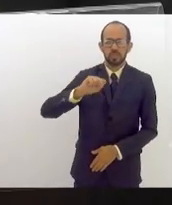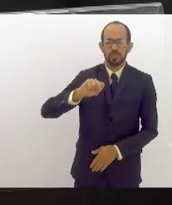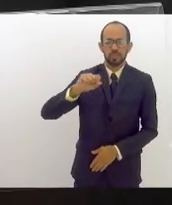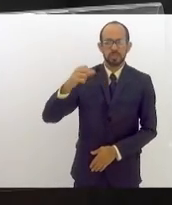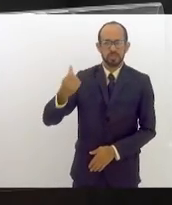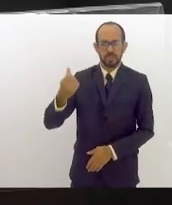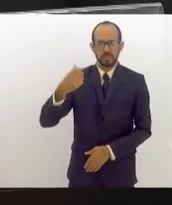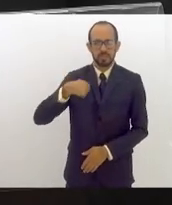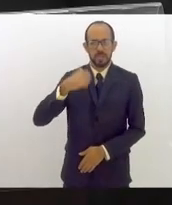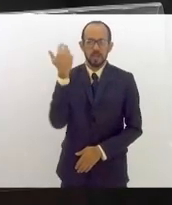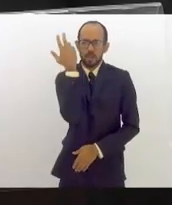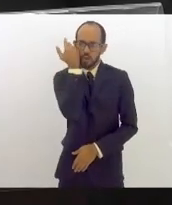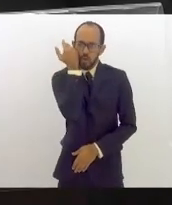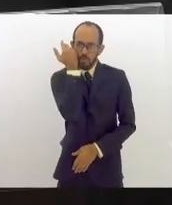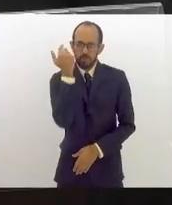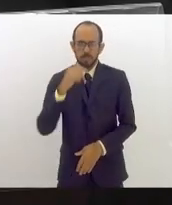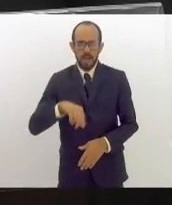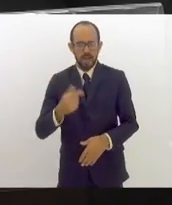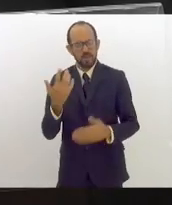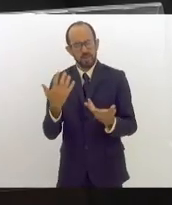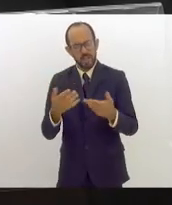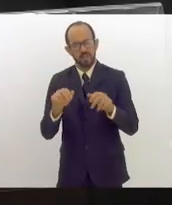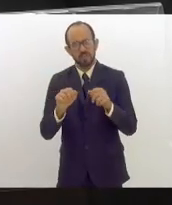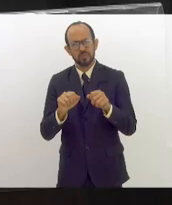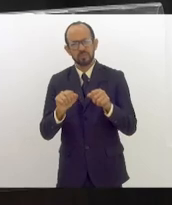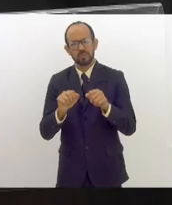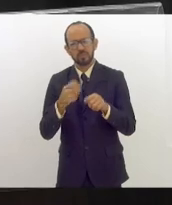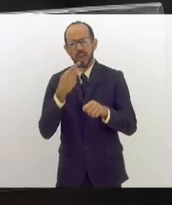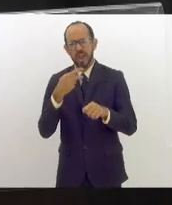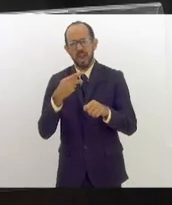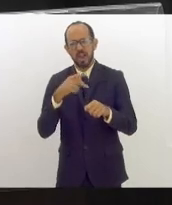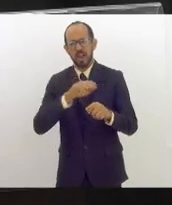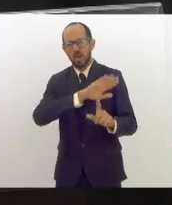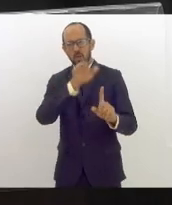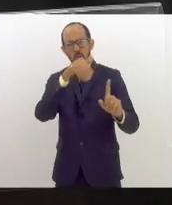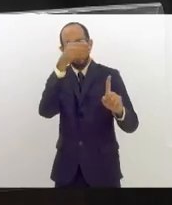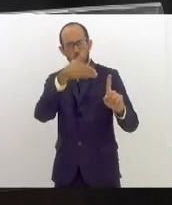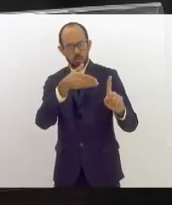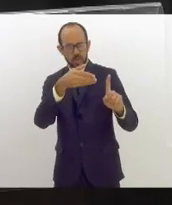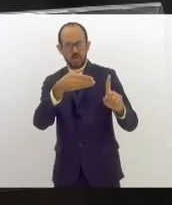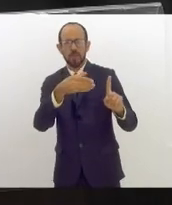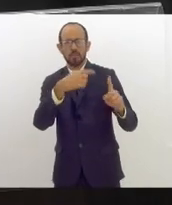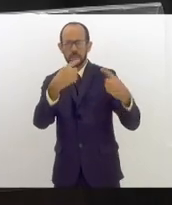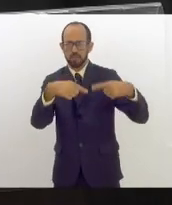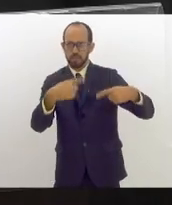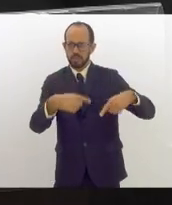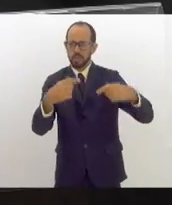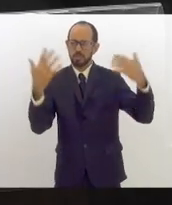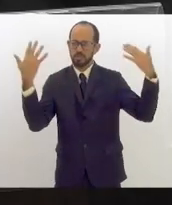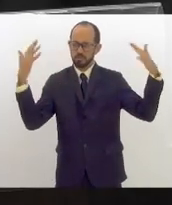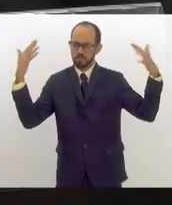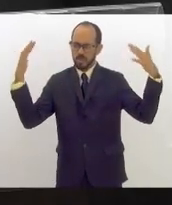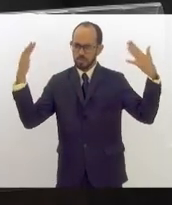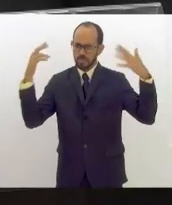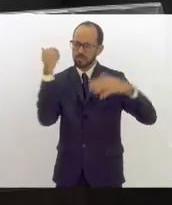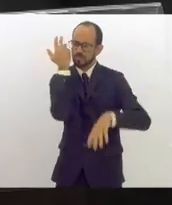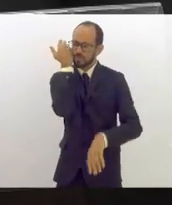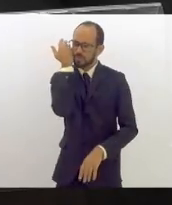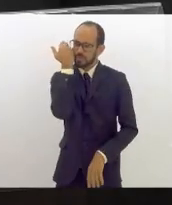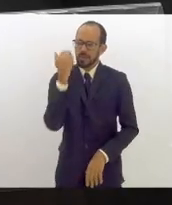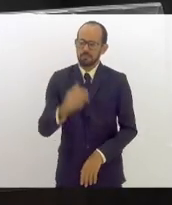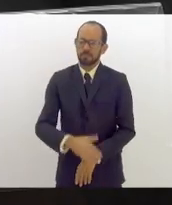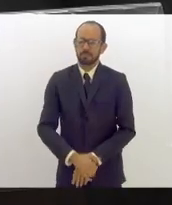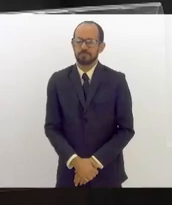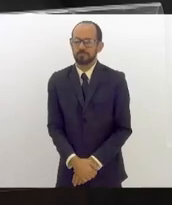Eliomar e aqui quero fazer essa primeira observação Honra e honrou a política eu peço uma salva de palmas ao nosso Leonardo